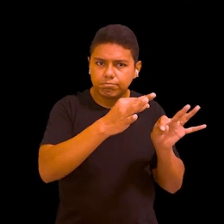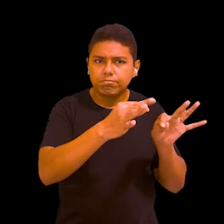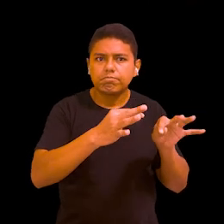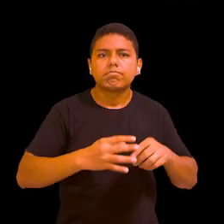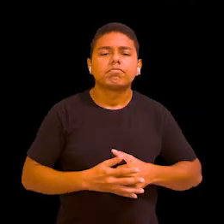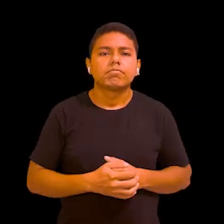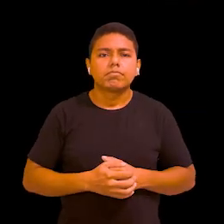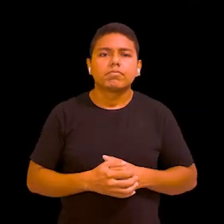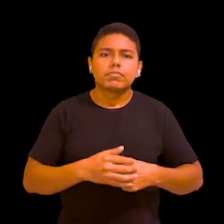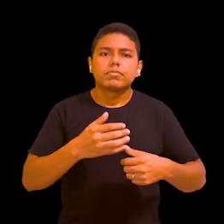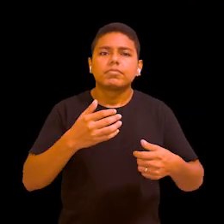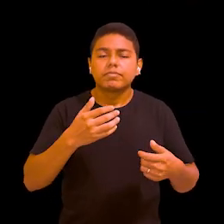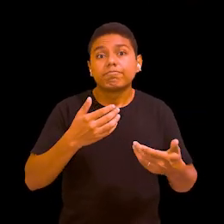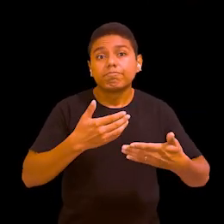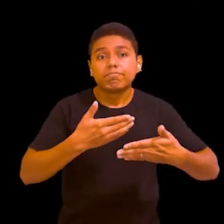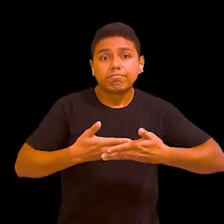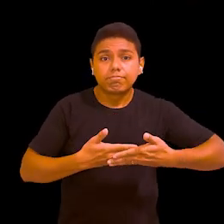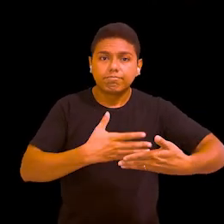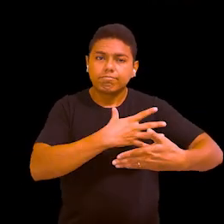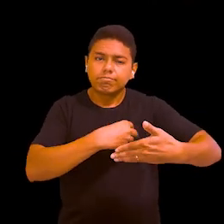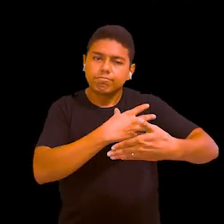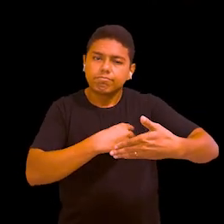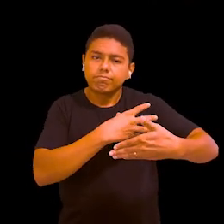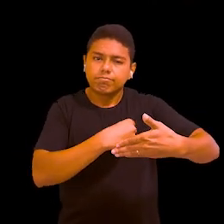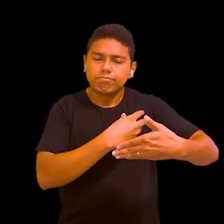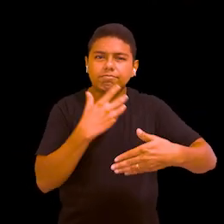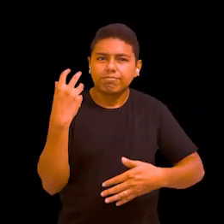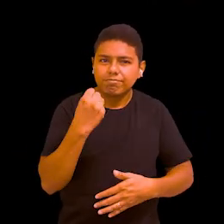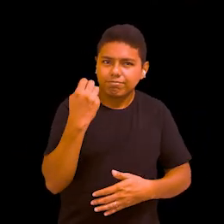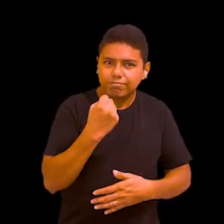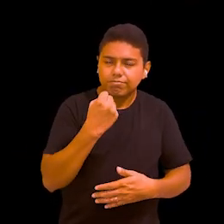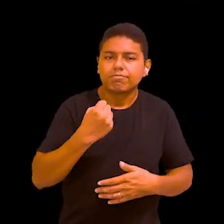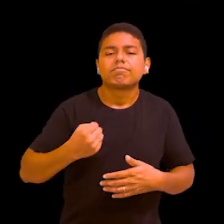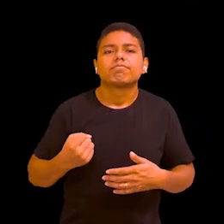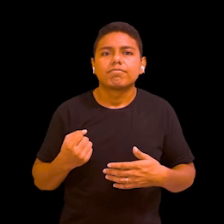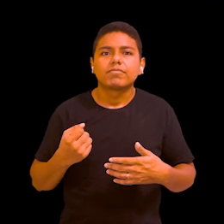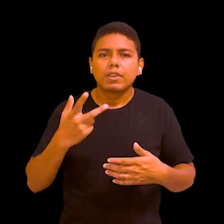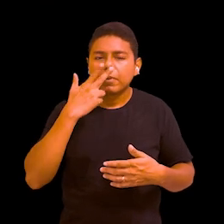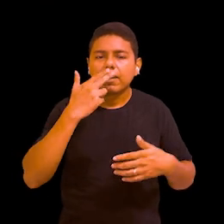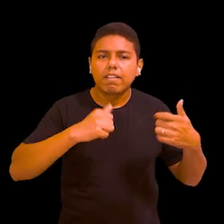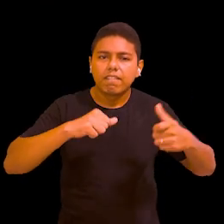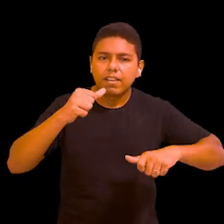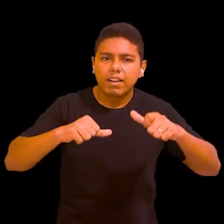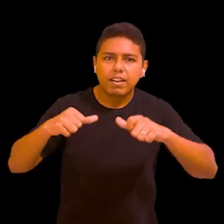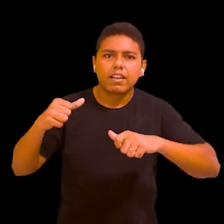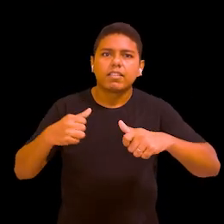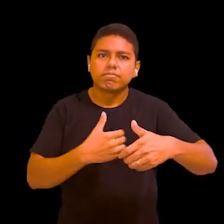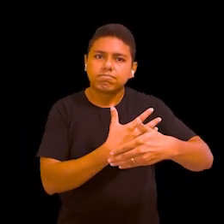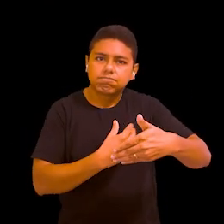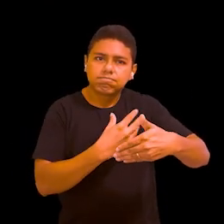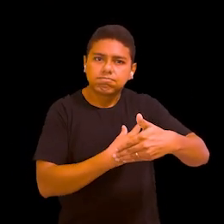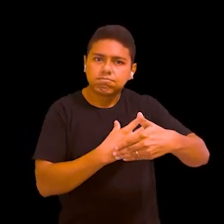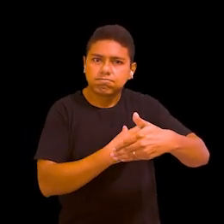medicamentos, o aleitamento materno e avaliar a mamada, né? Então, a frequência